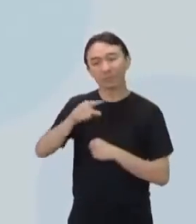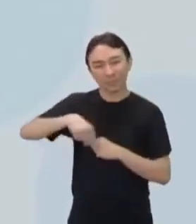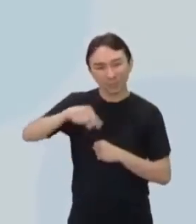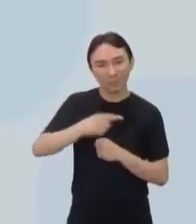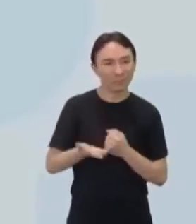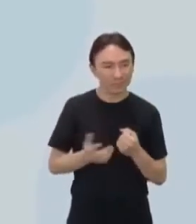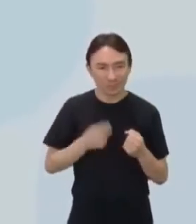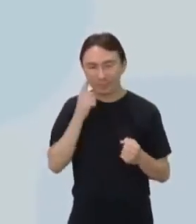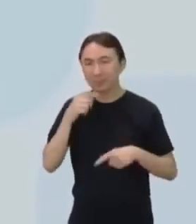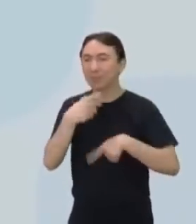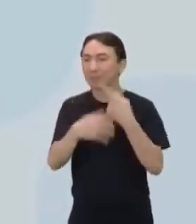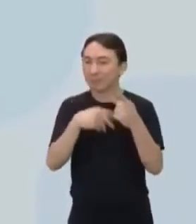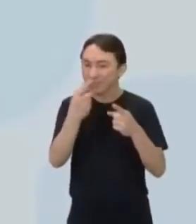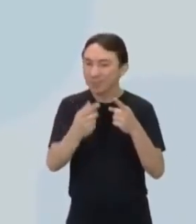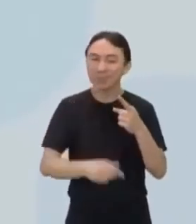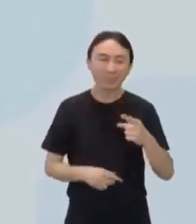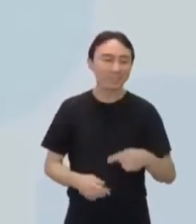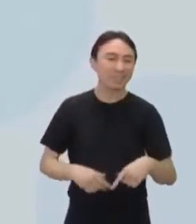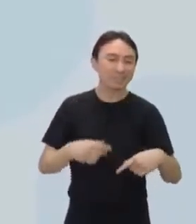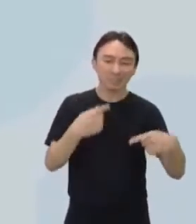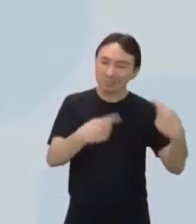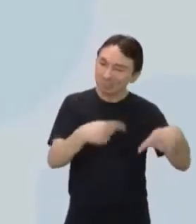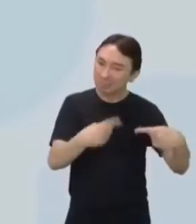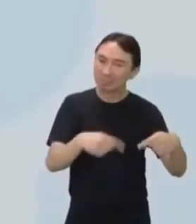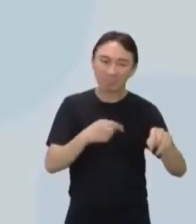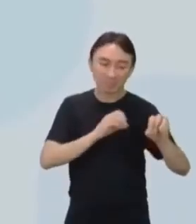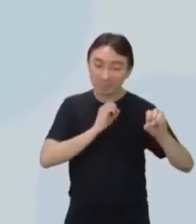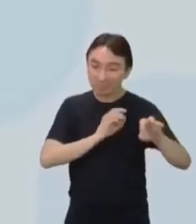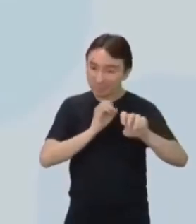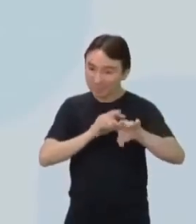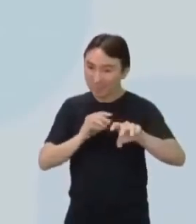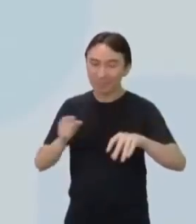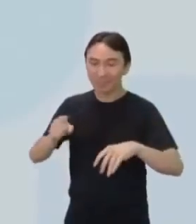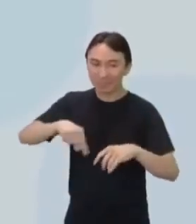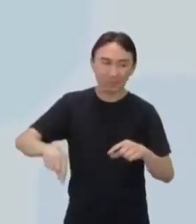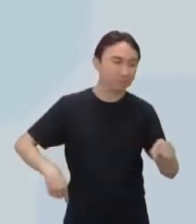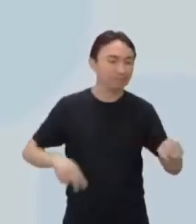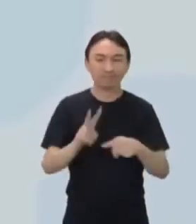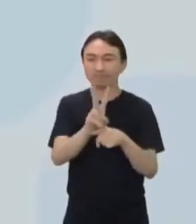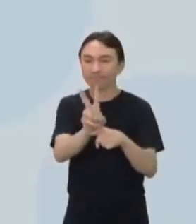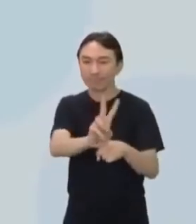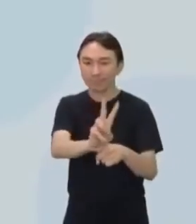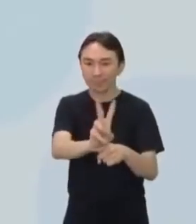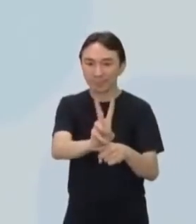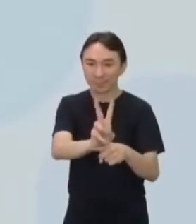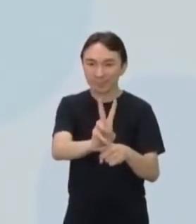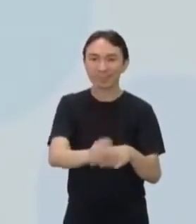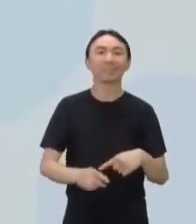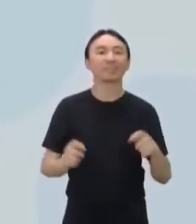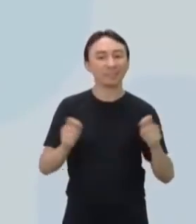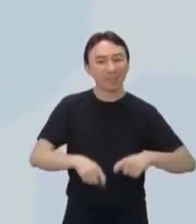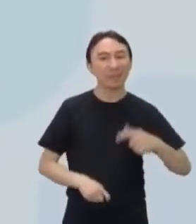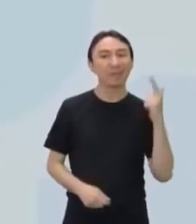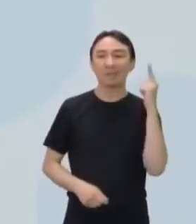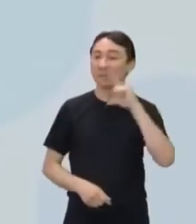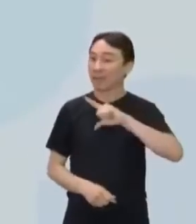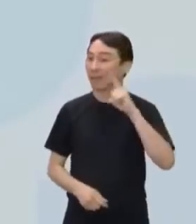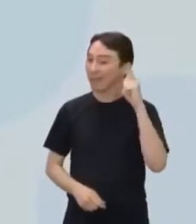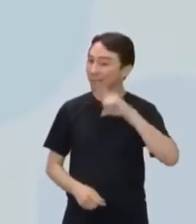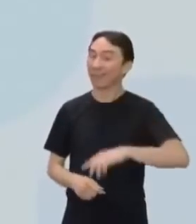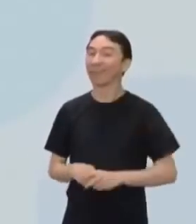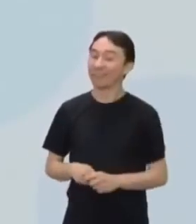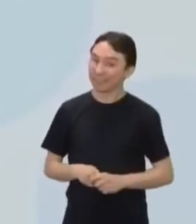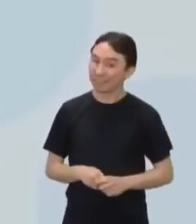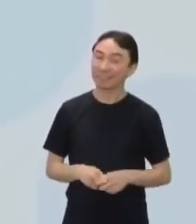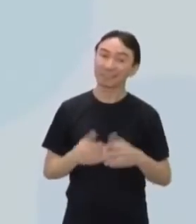monitorar, né, e aprimorar as nossas políticas educacionais enquanto rede. tá bom? Então, vem aí a relevância